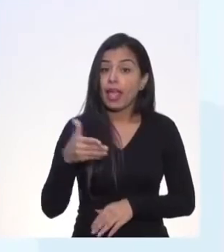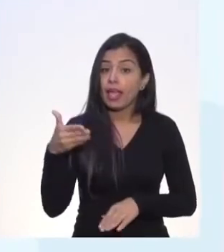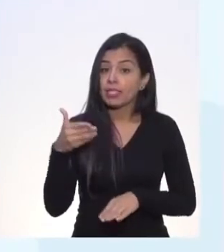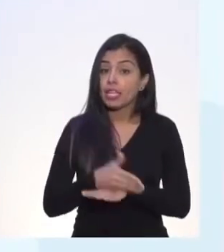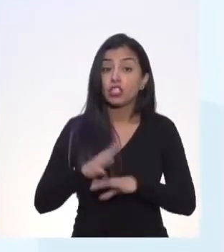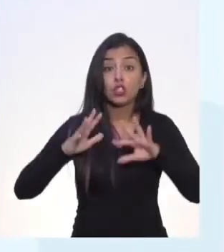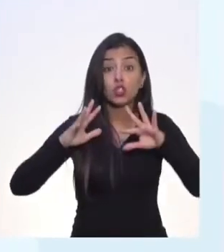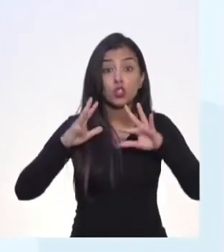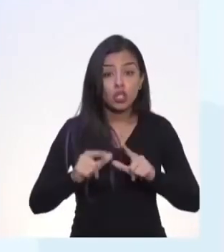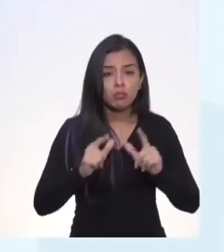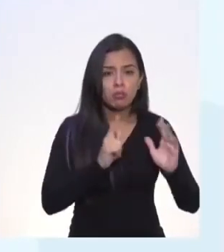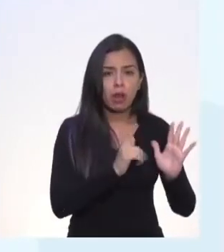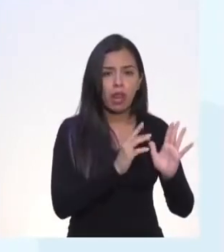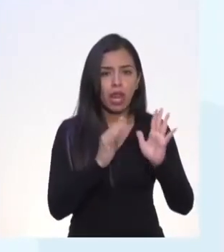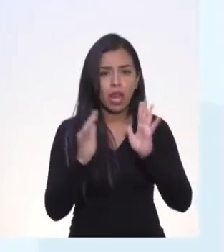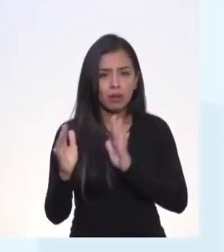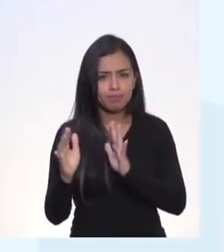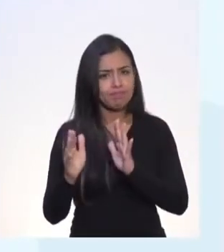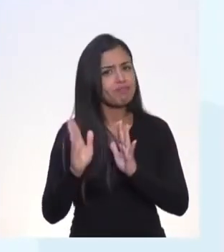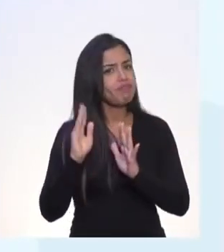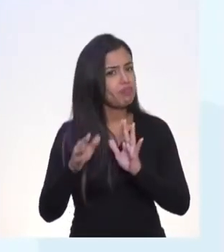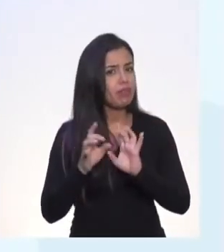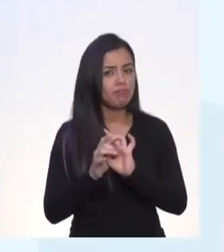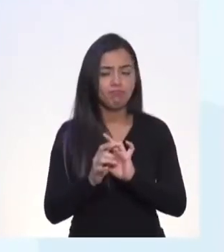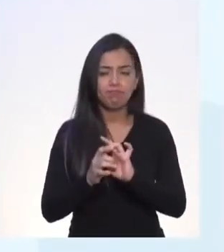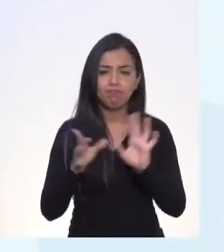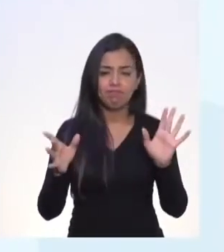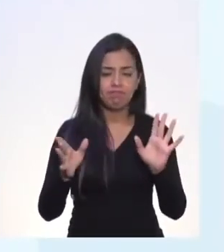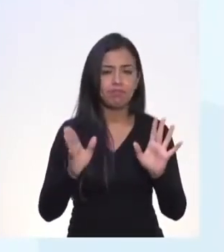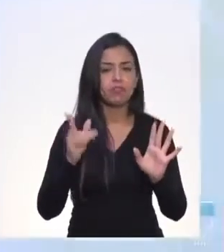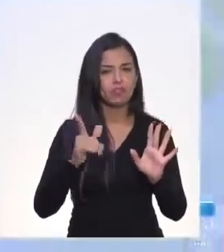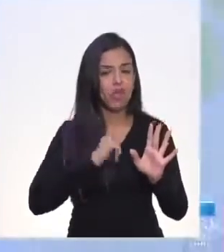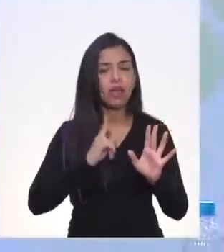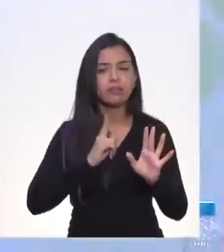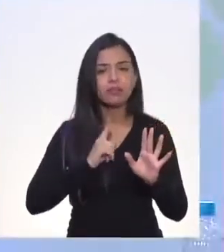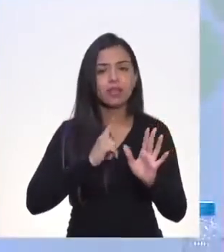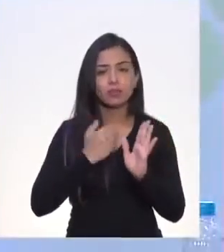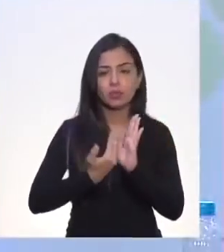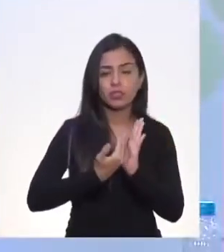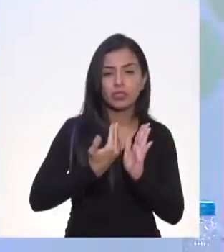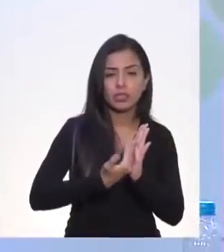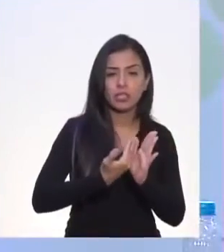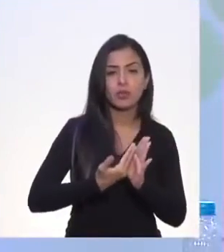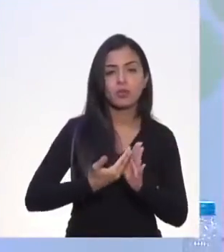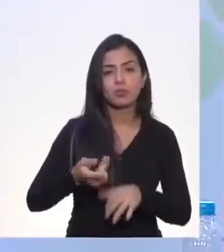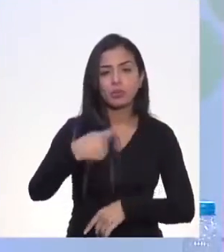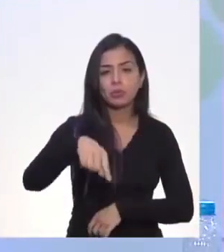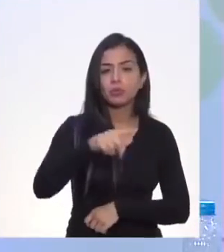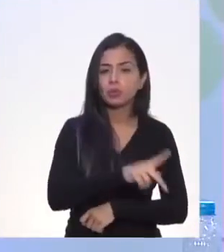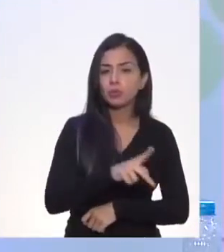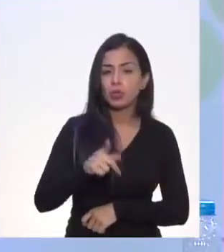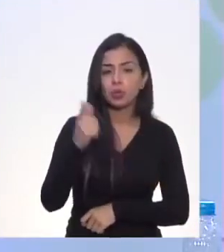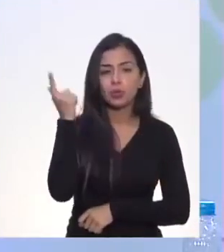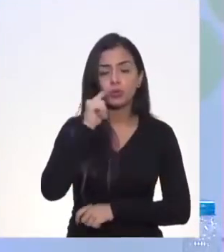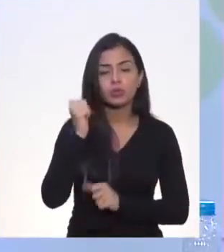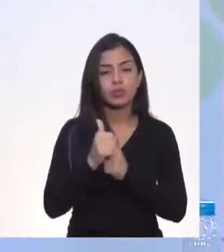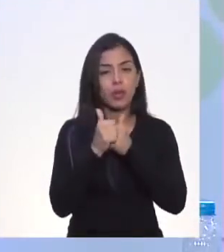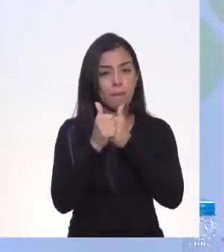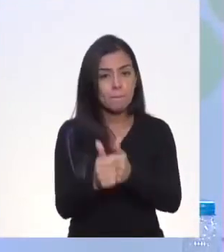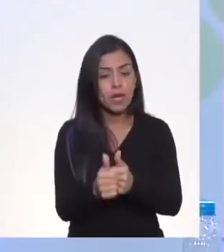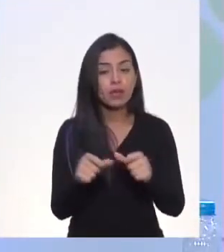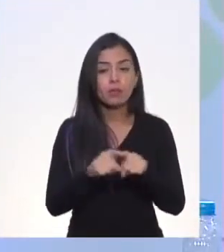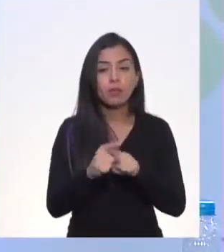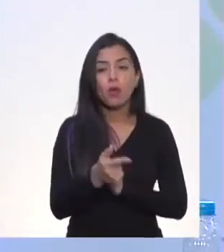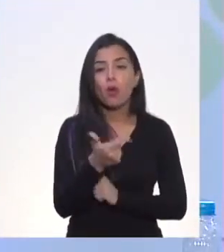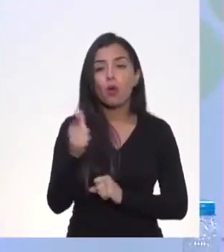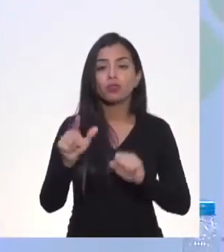esse material. Ele está na íntegra, essa primeira parte do caderno, para os professores acompanharem. Outras questões a